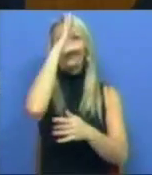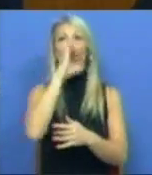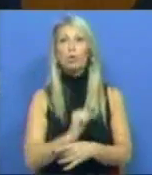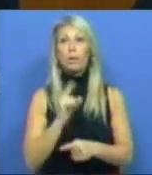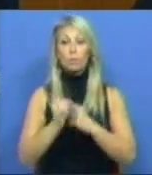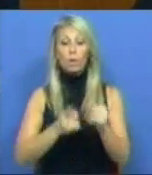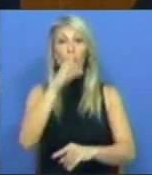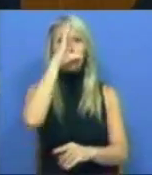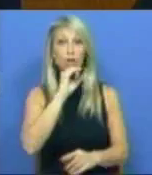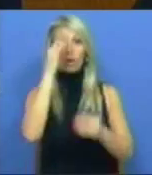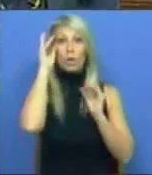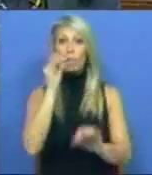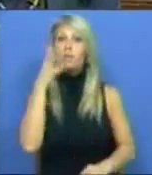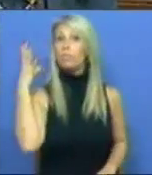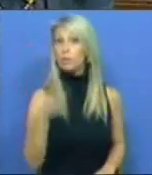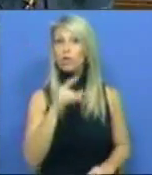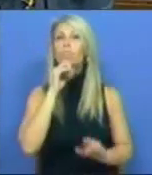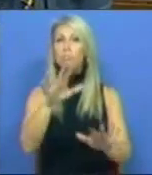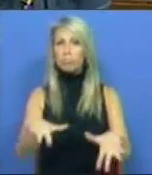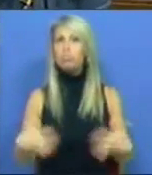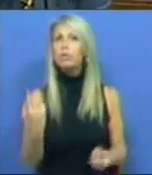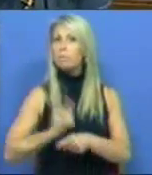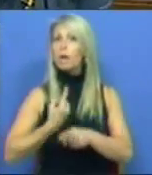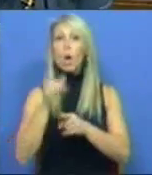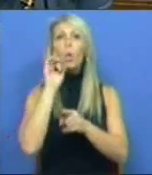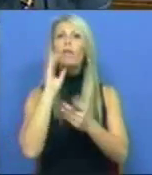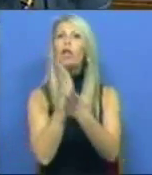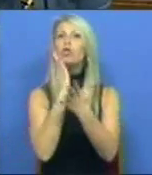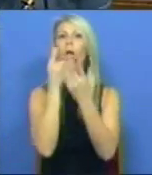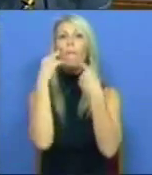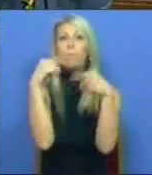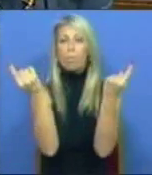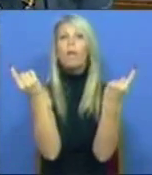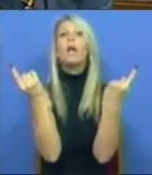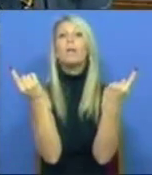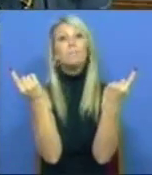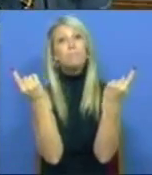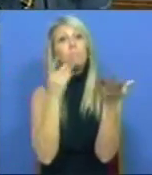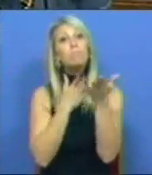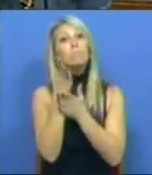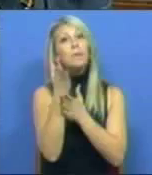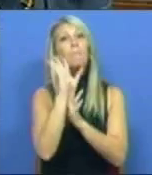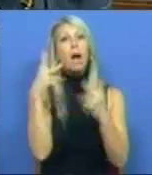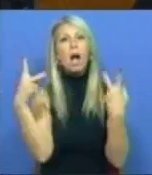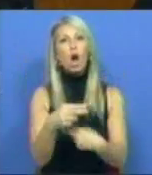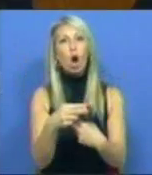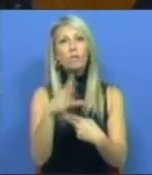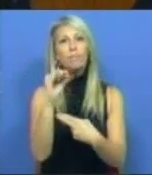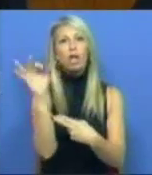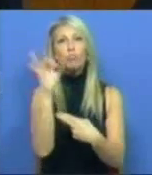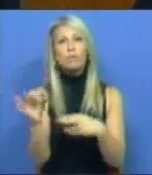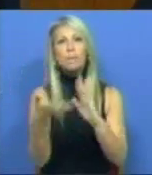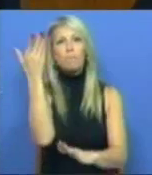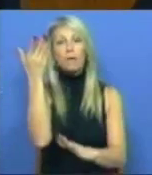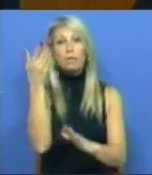o Ministério da Educação nos vem dizer é que é possível manter a mesma qualidade da escola pública fazendo cortes na ordem de acima dos